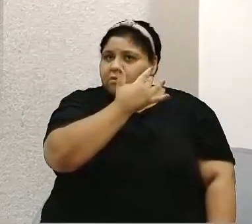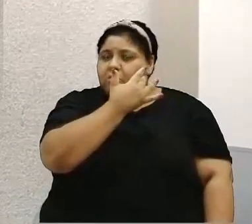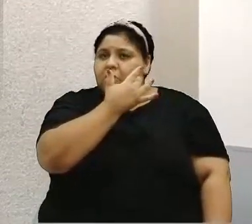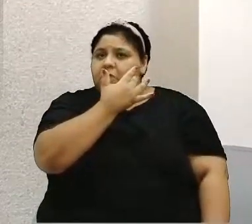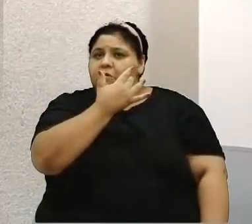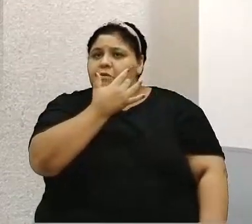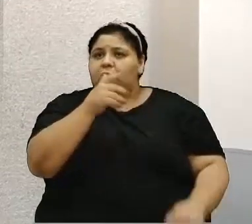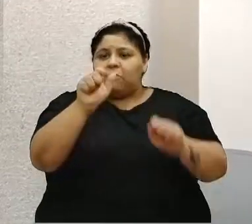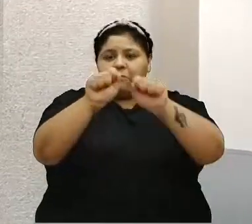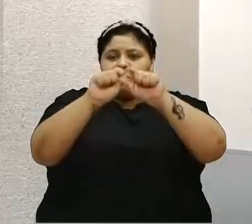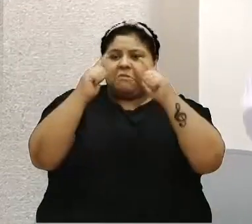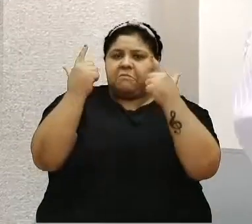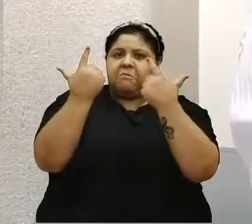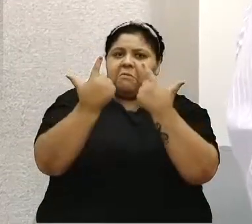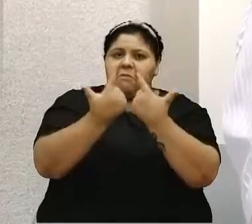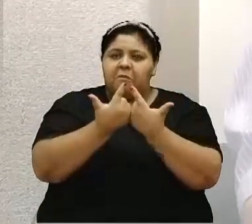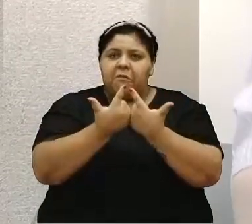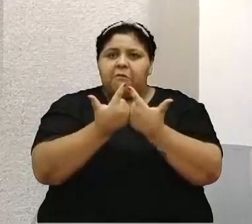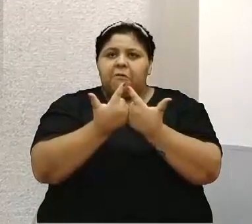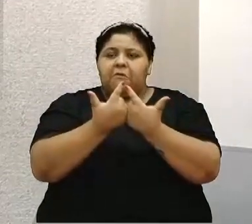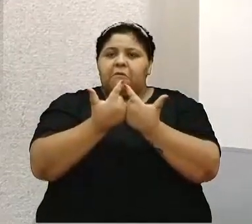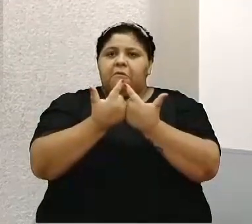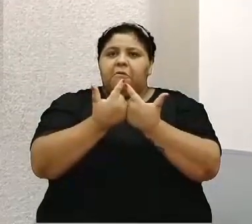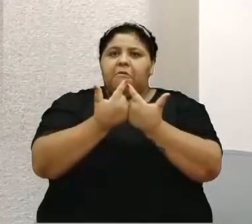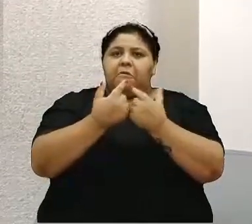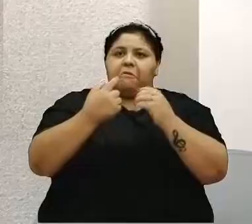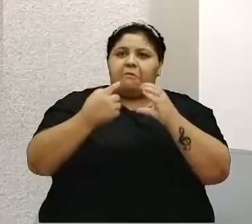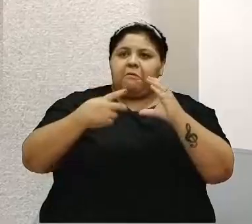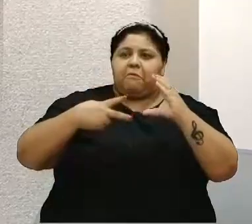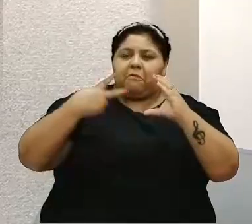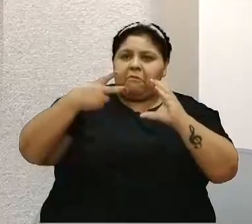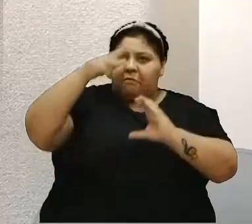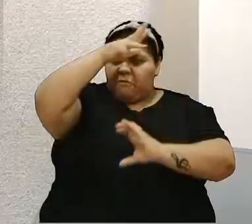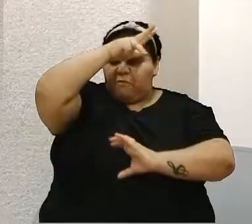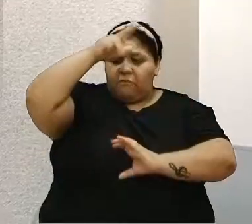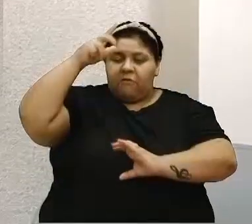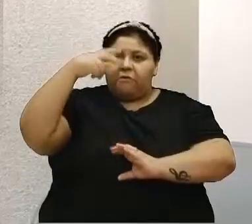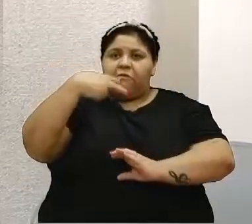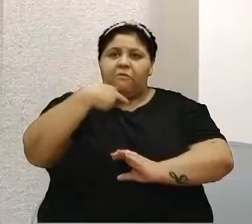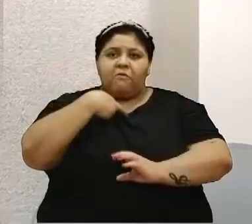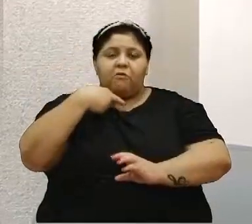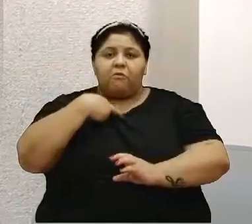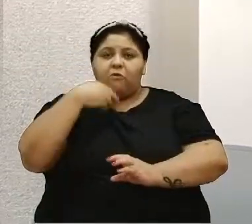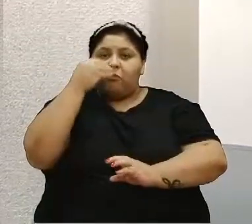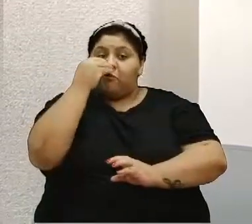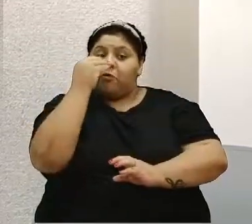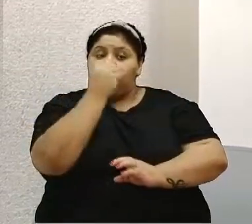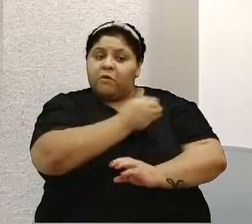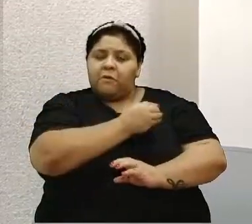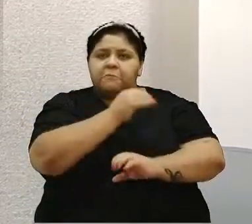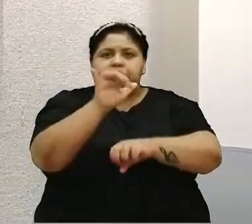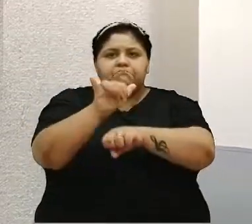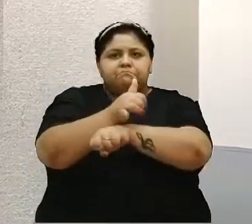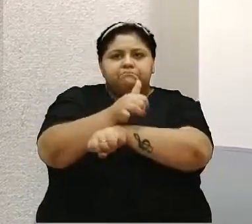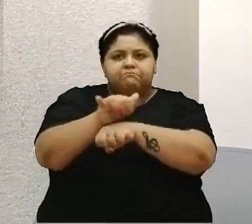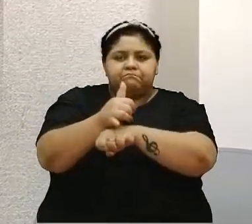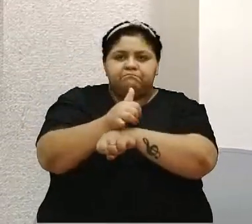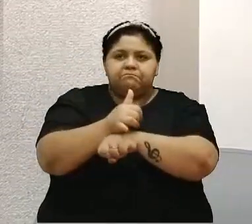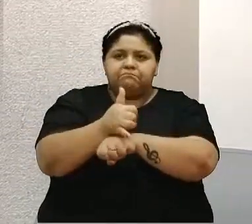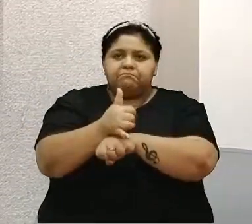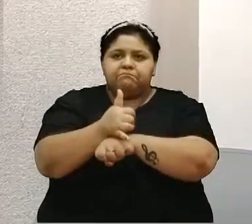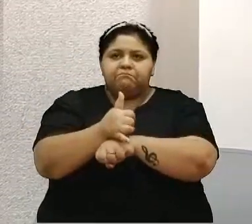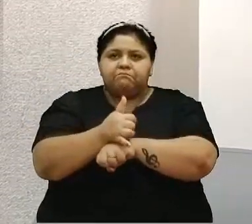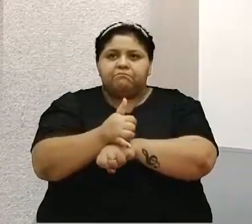a Assembleia Legislativa, uma Câmara Municipal, não pode negar os meios e os recursos para que